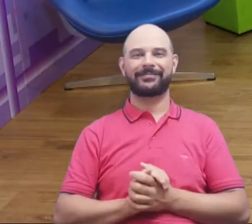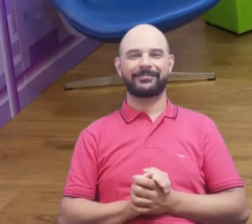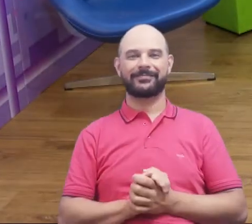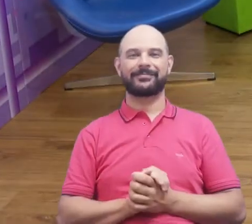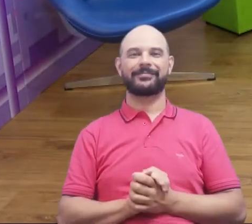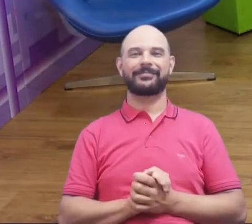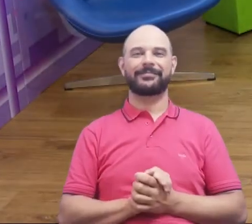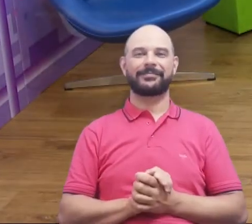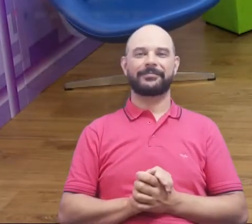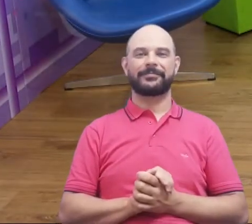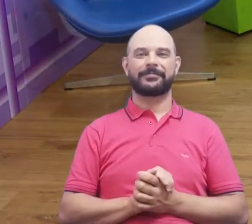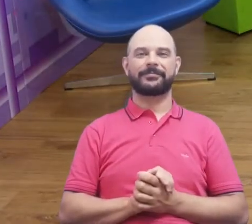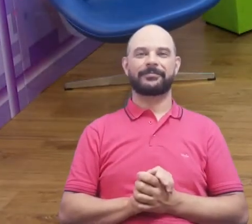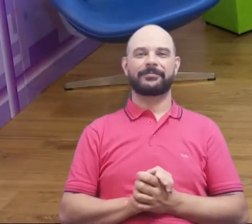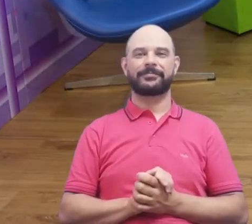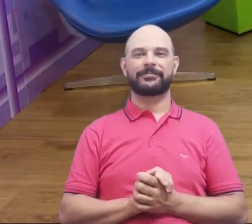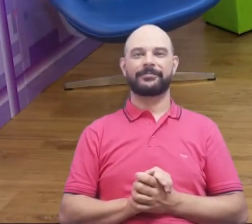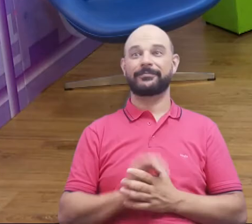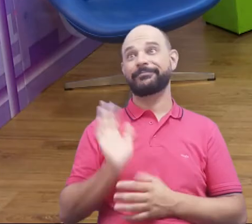Tchau, Glaucia.